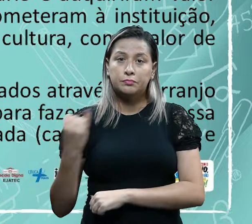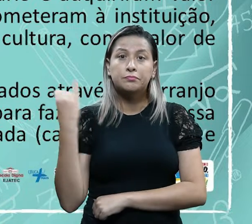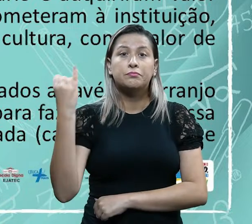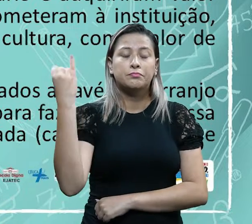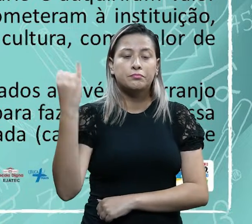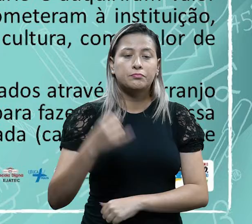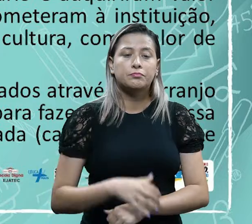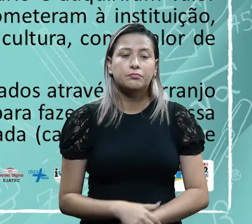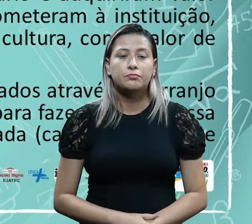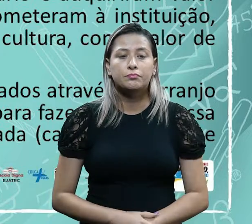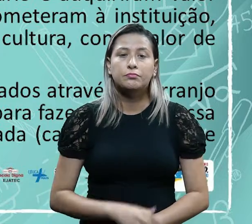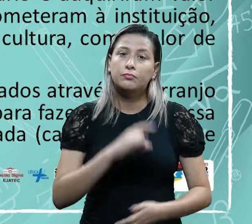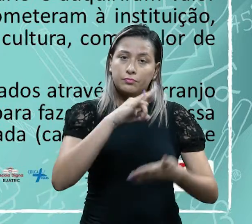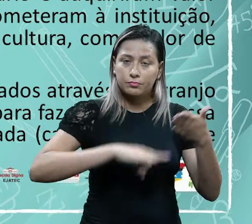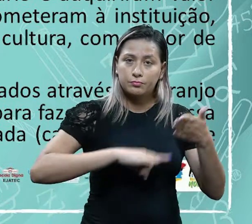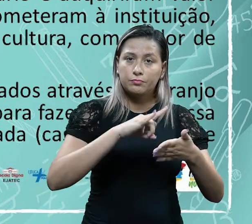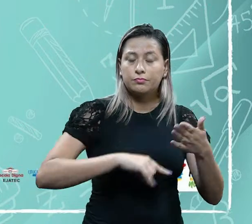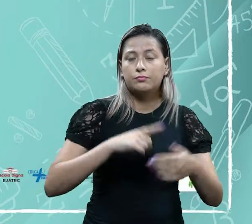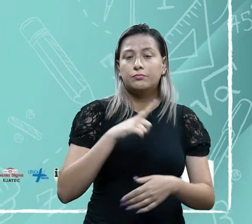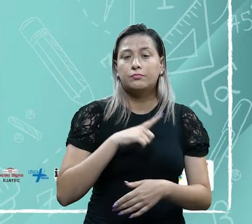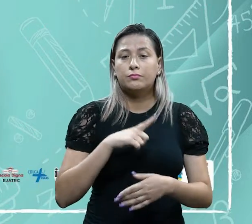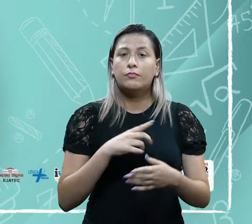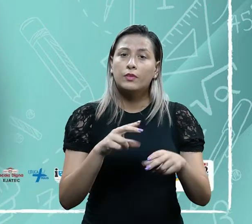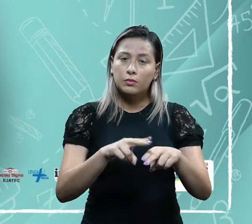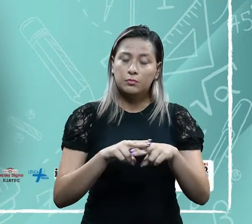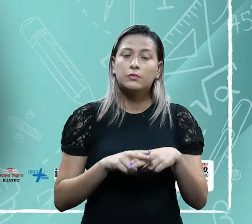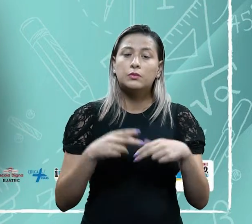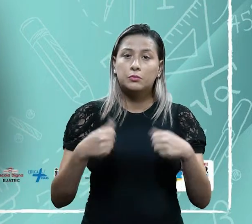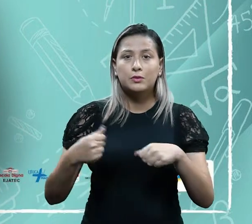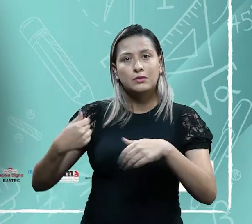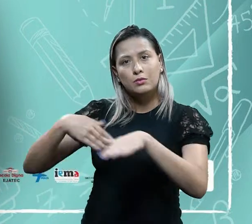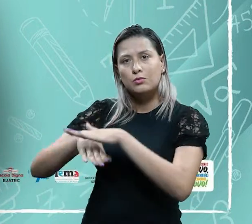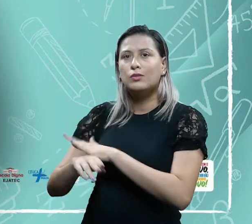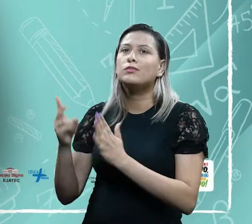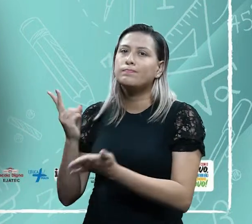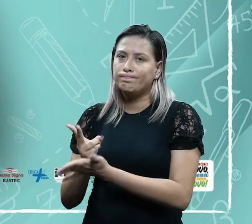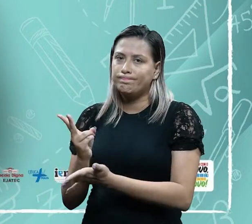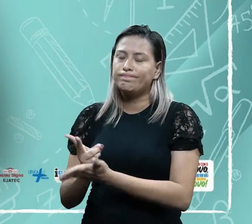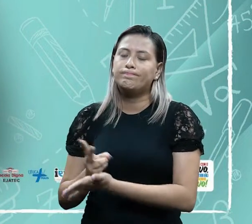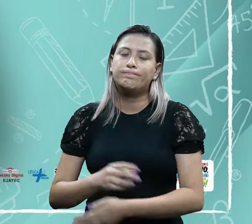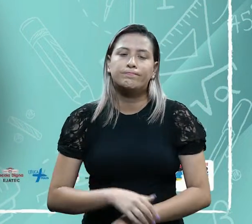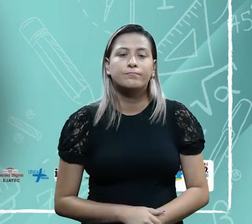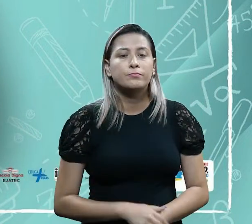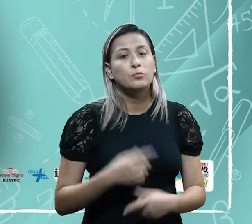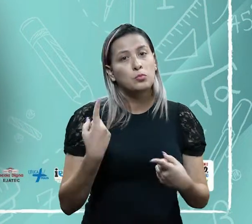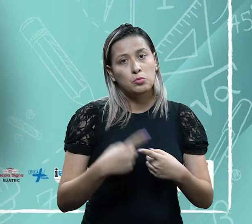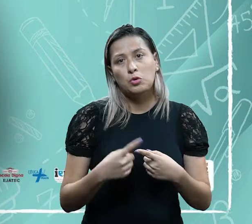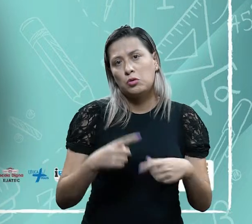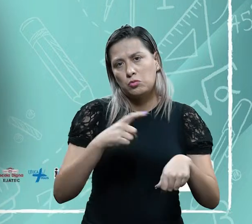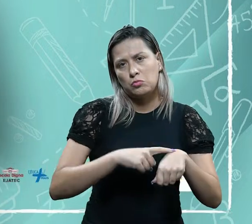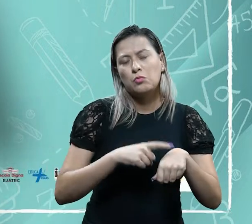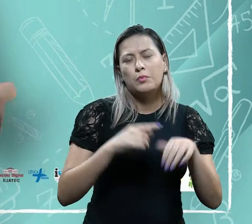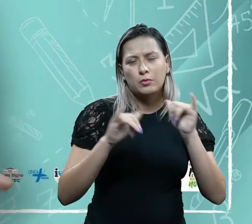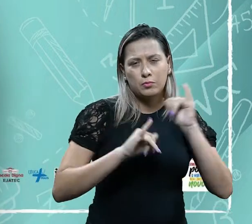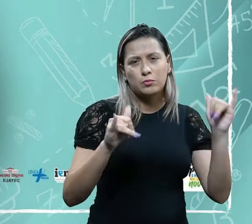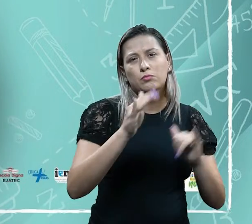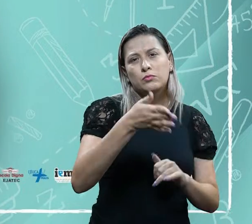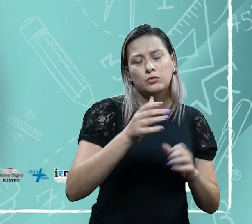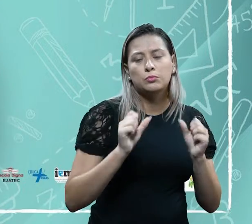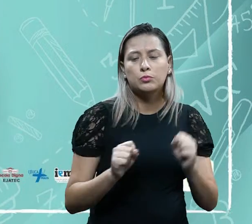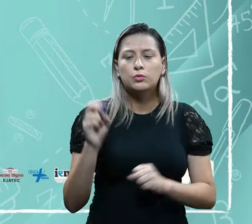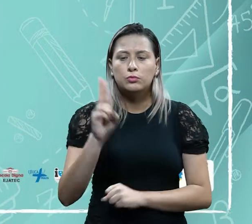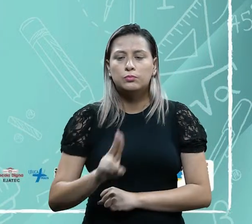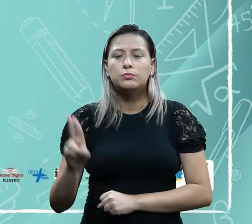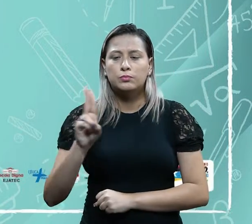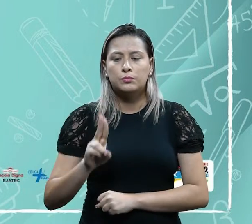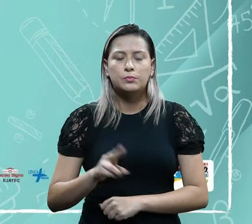traz informações relevantes naquele documento. Então, de fato, ele tem que ser guardado de forma permanente, porque em algum momento, como já mencionado, a gente